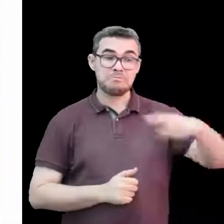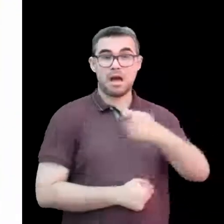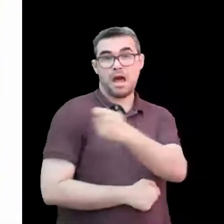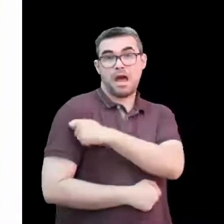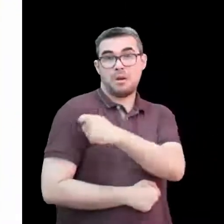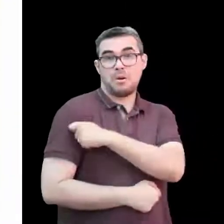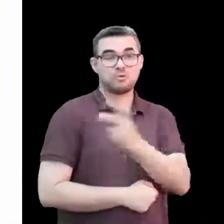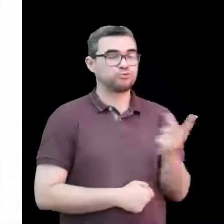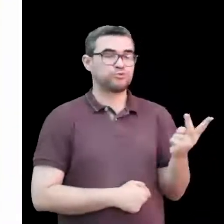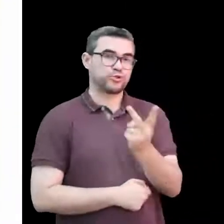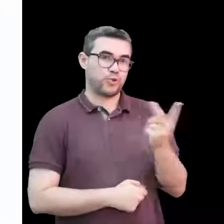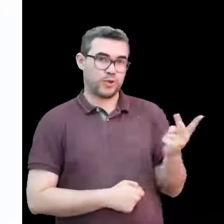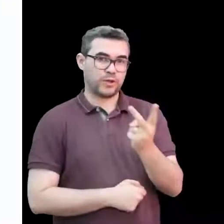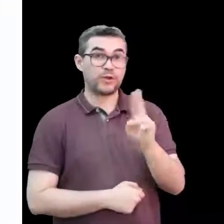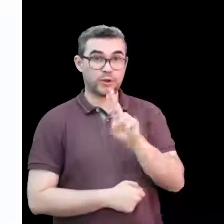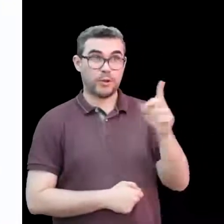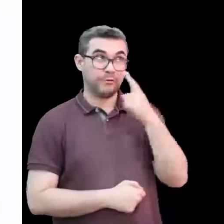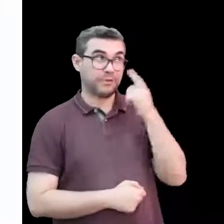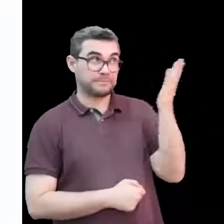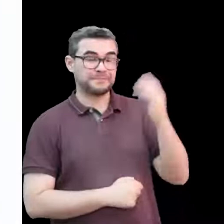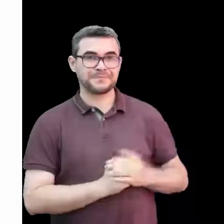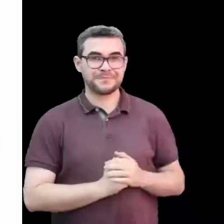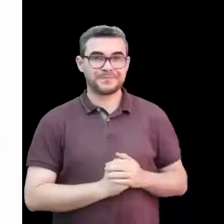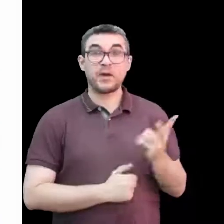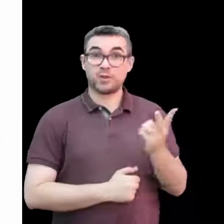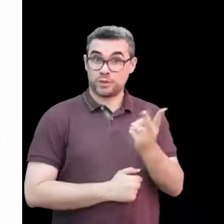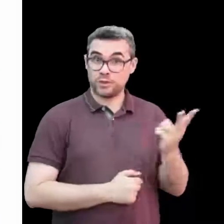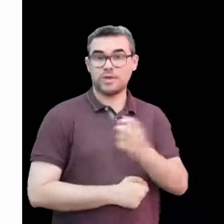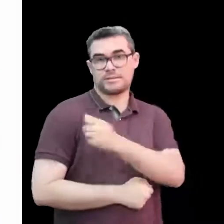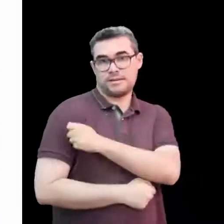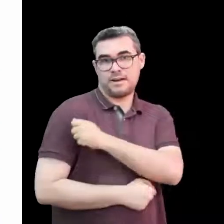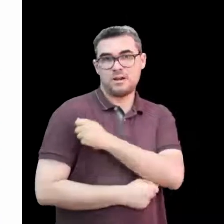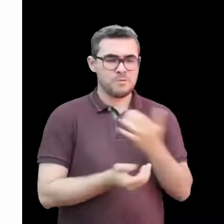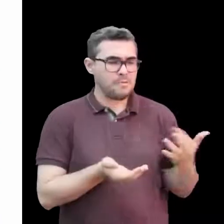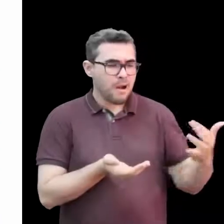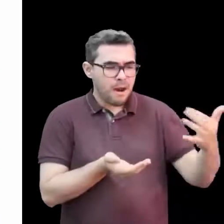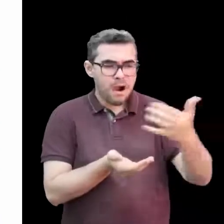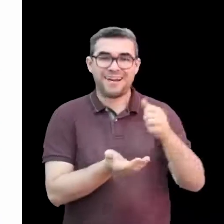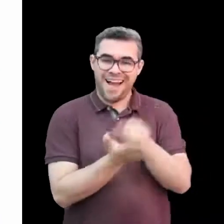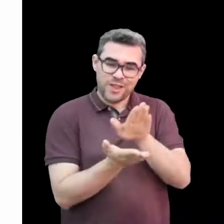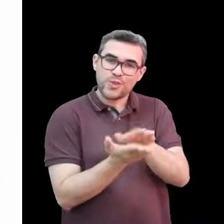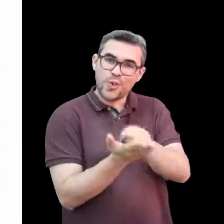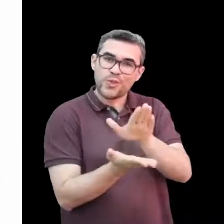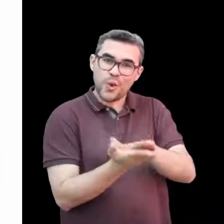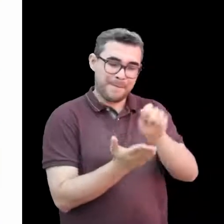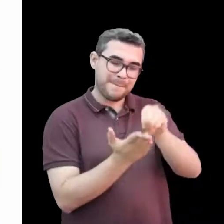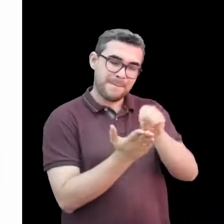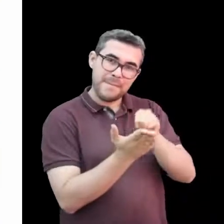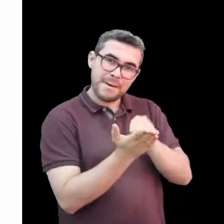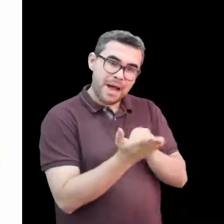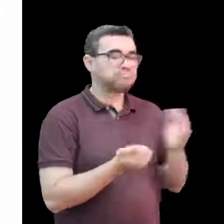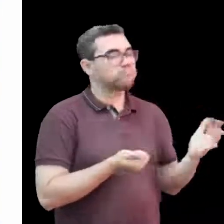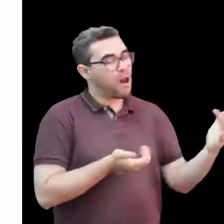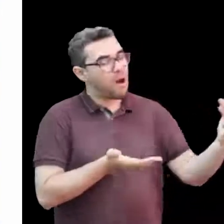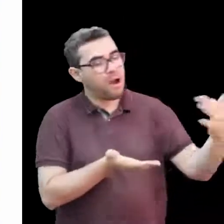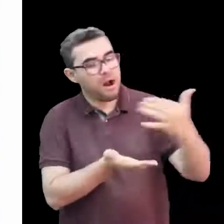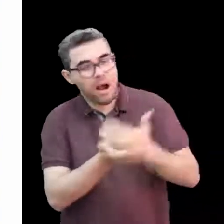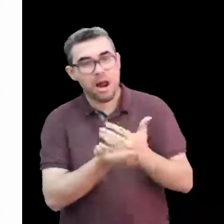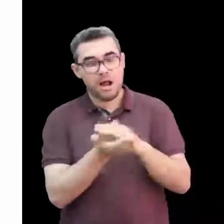Seus discípulos Charles Bailly e Albert Séché reuniram as anotações dos cursos que fizeram com Saussure e publicaram